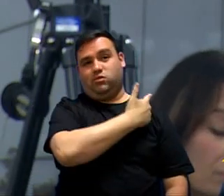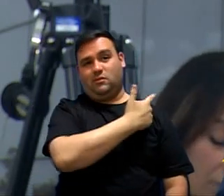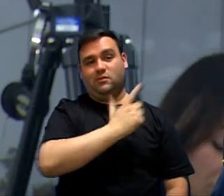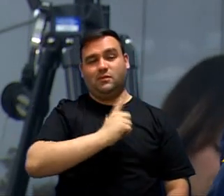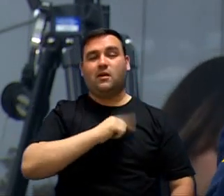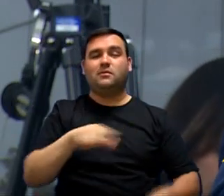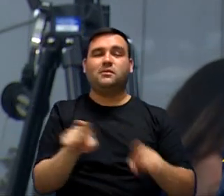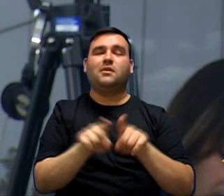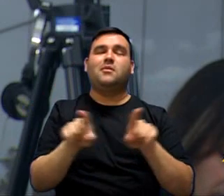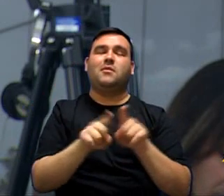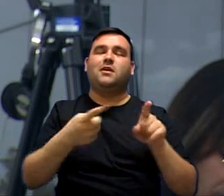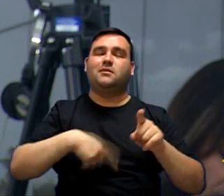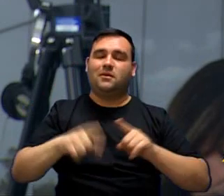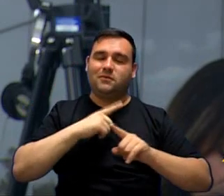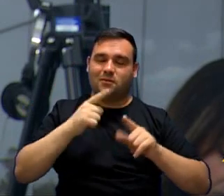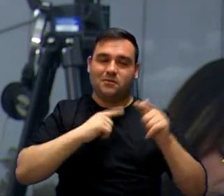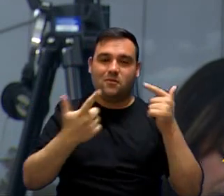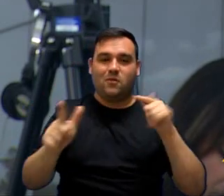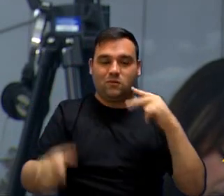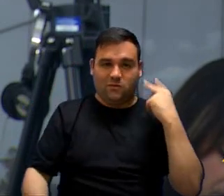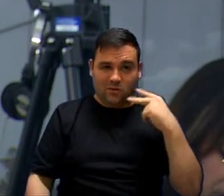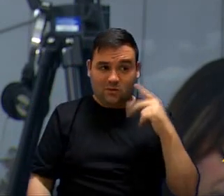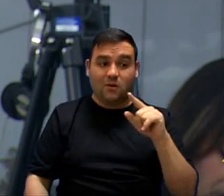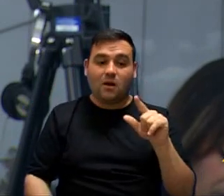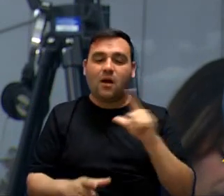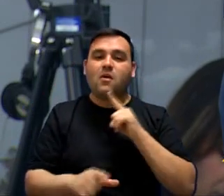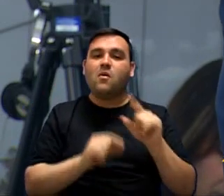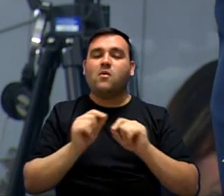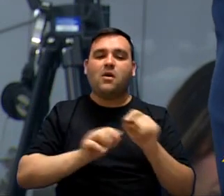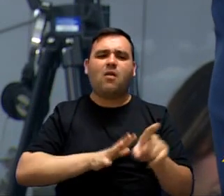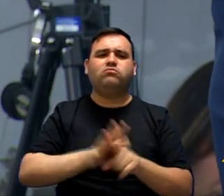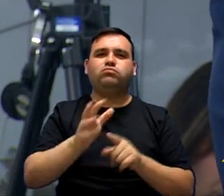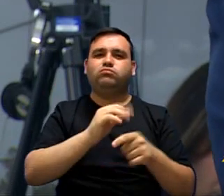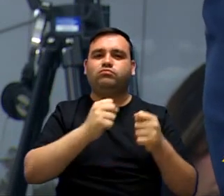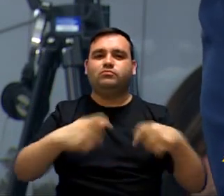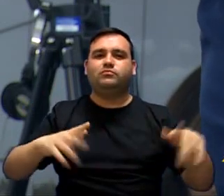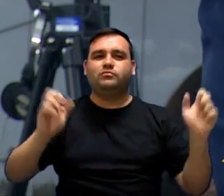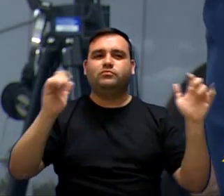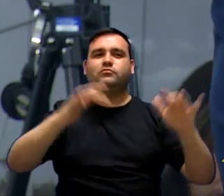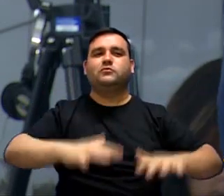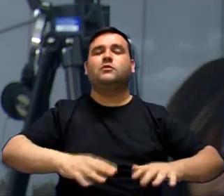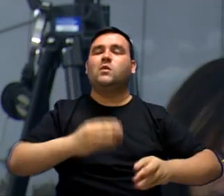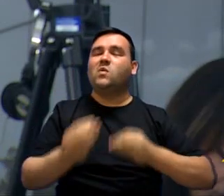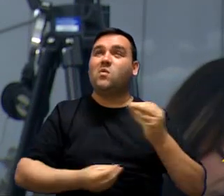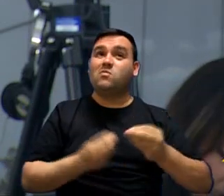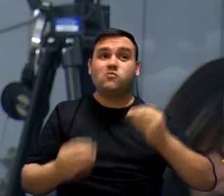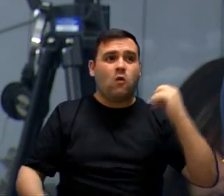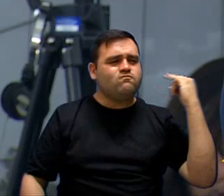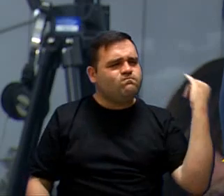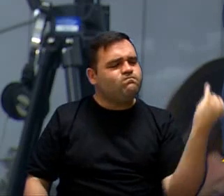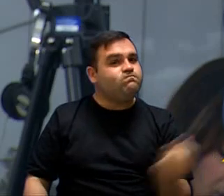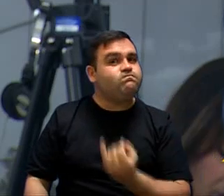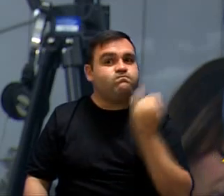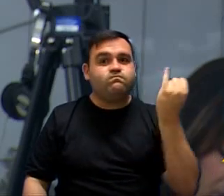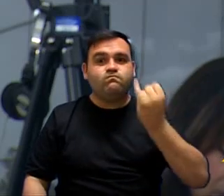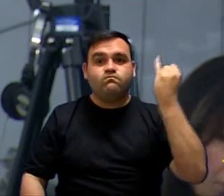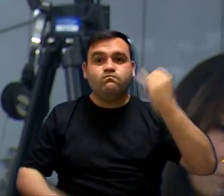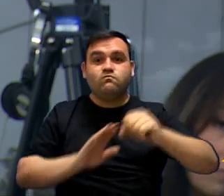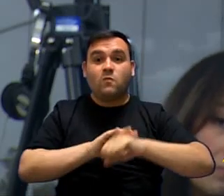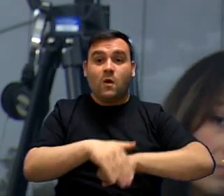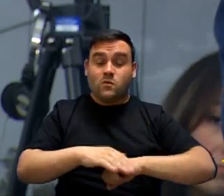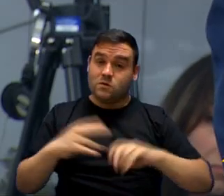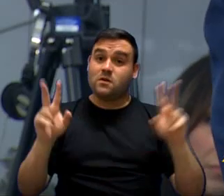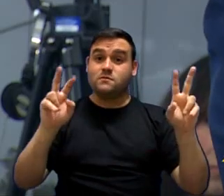vereador Martinez, Donizete e outros, nós fazemos audiências públicas, muitas vezes, importantíssimas de noite, de